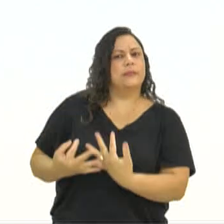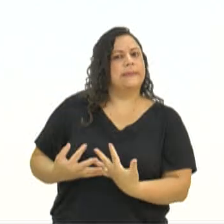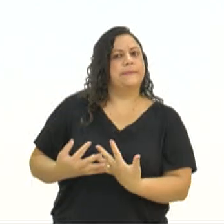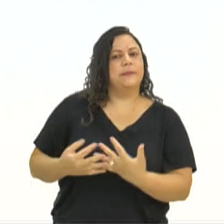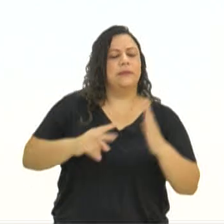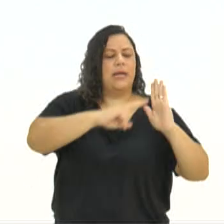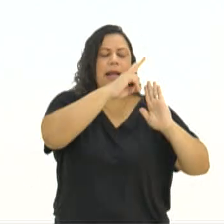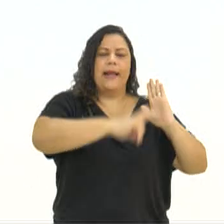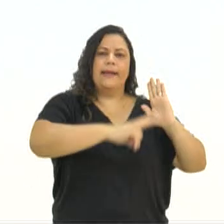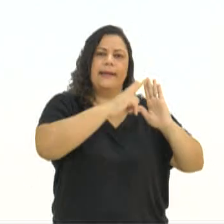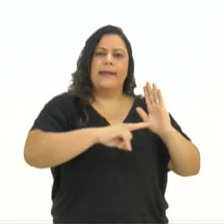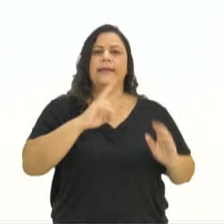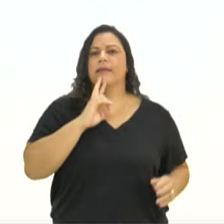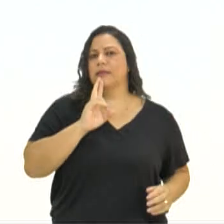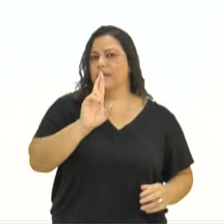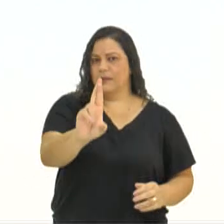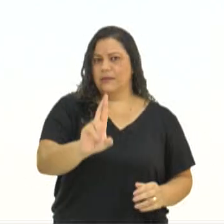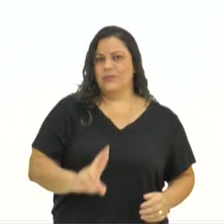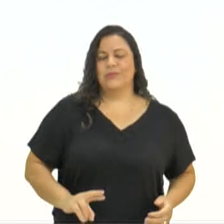duas questões e respondam.